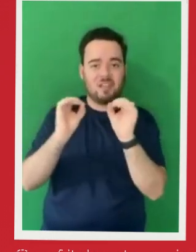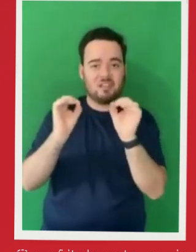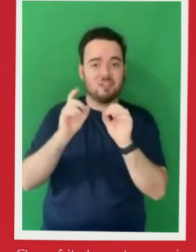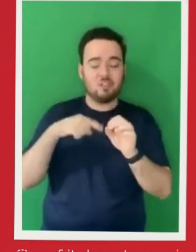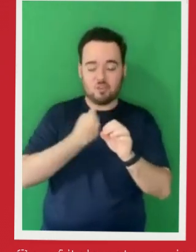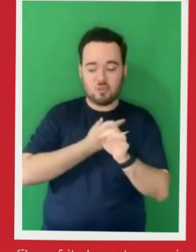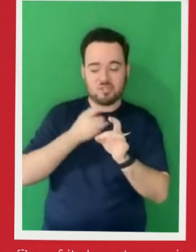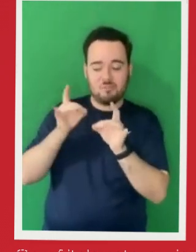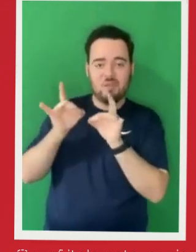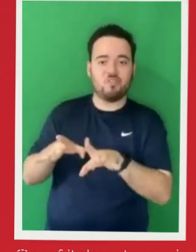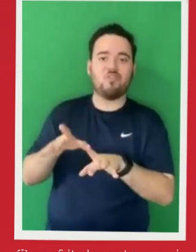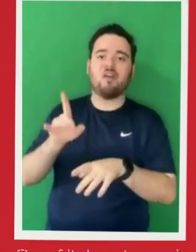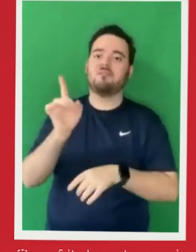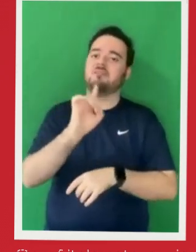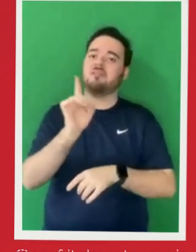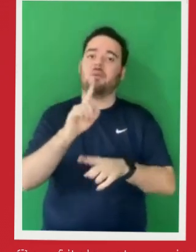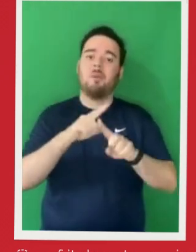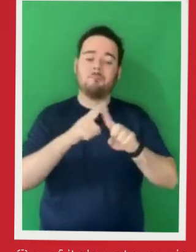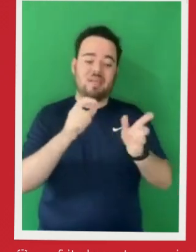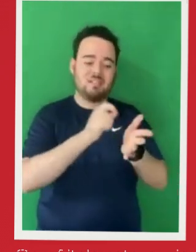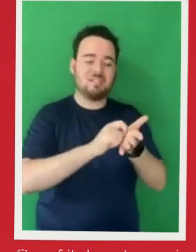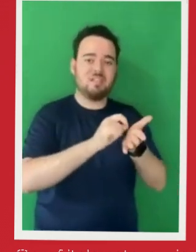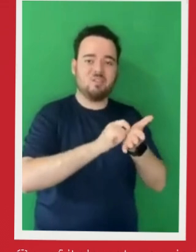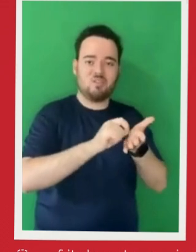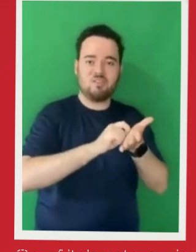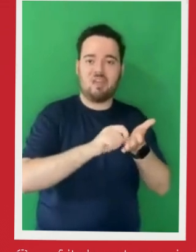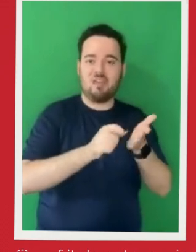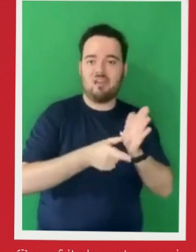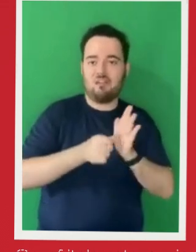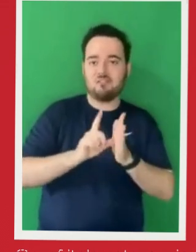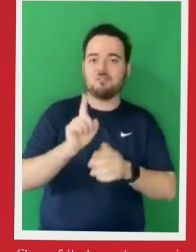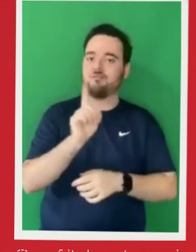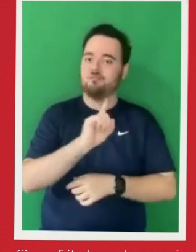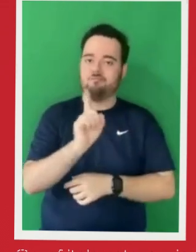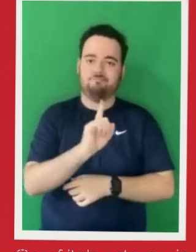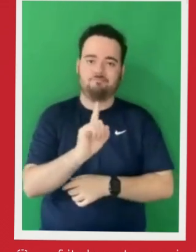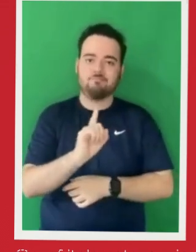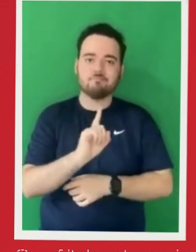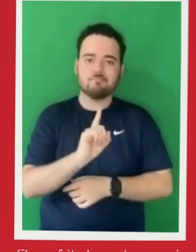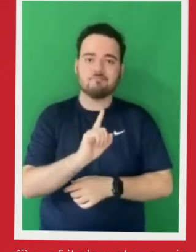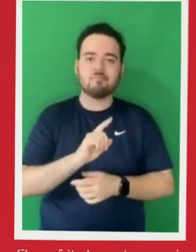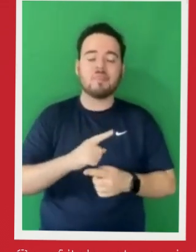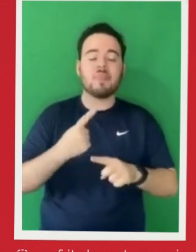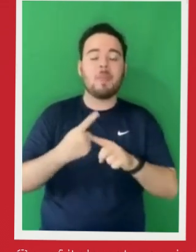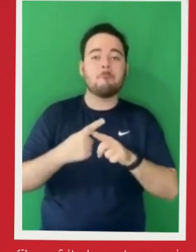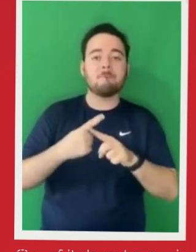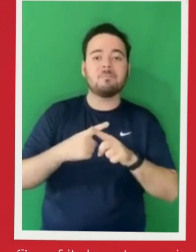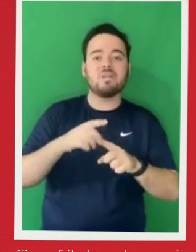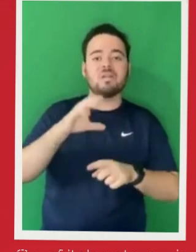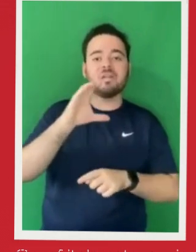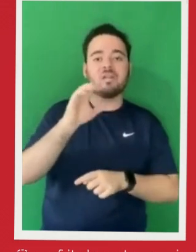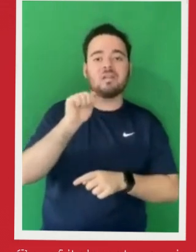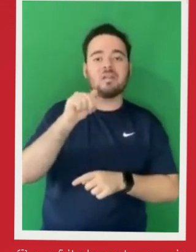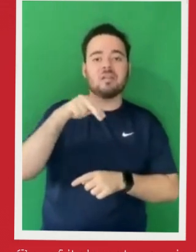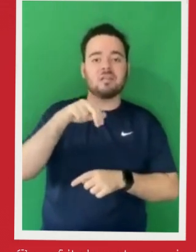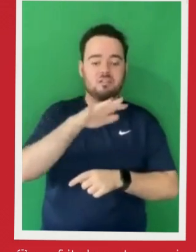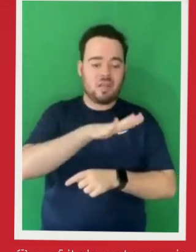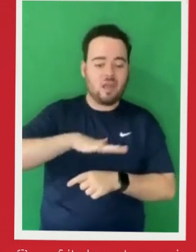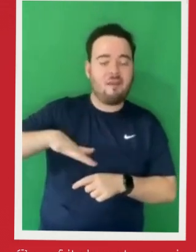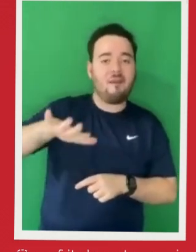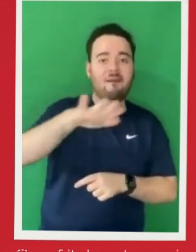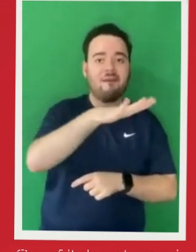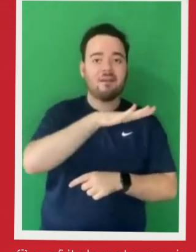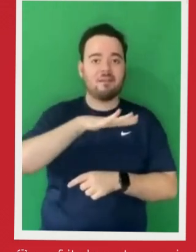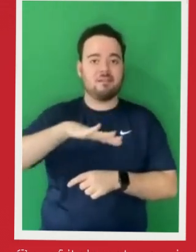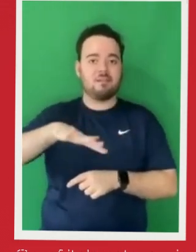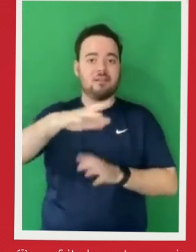avaliadas, a gente também não pode abandonar, mas também não pode adotá-las sem um olhar ainda mais crítico. Porque o cânone